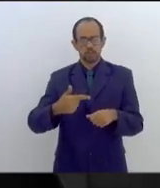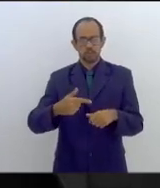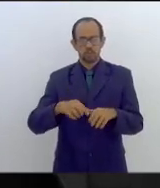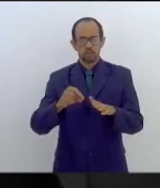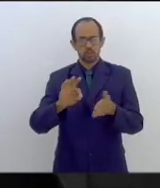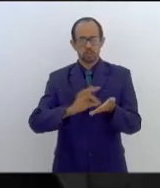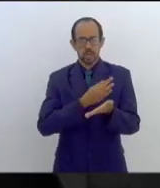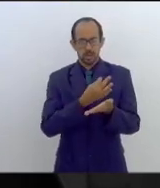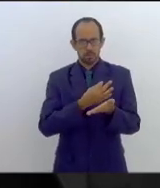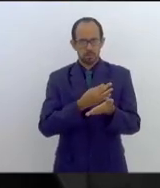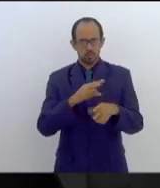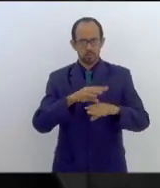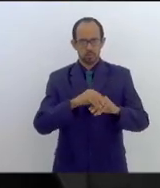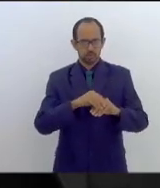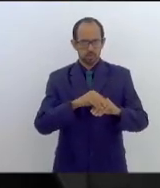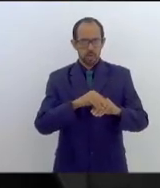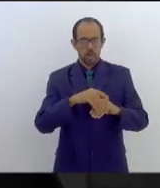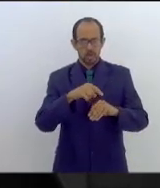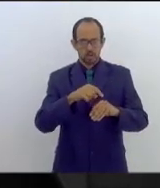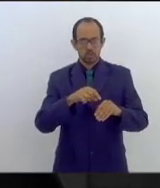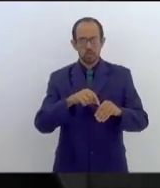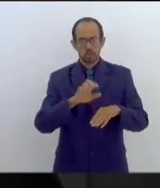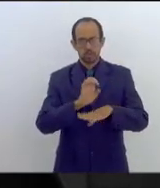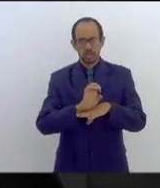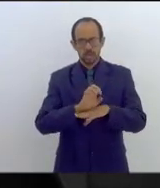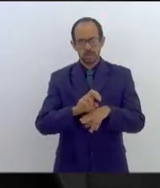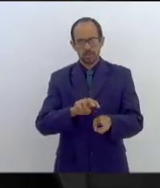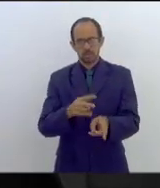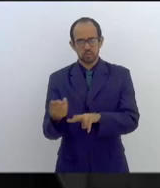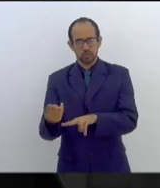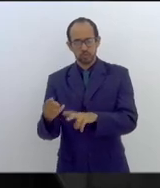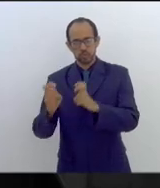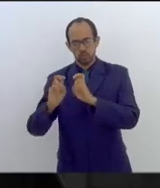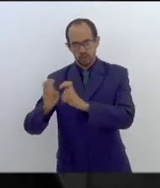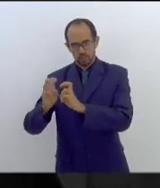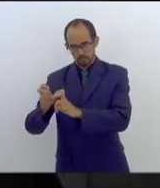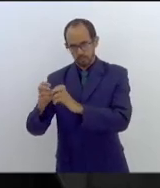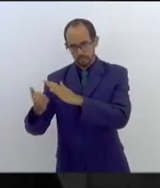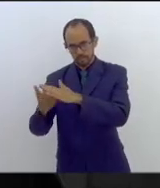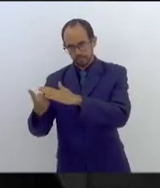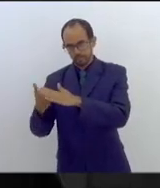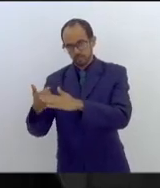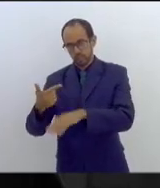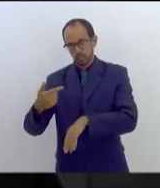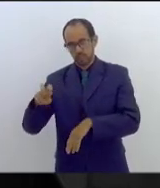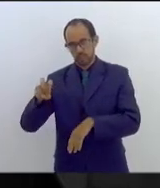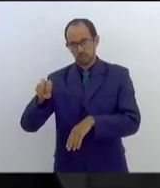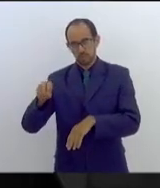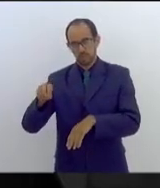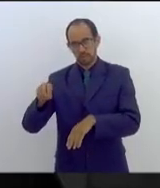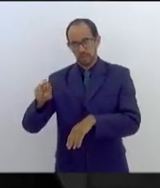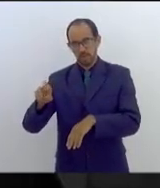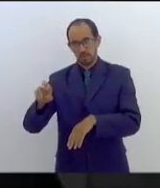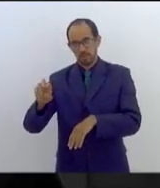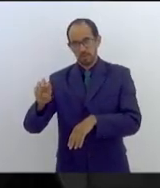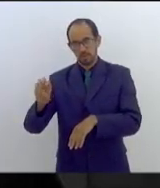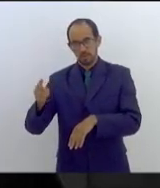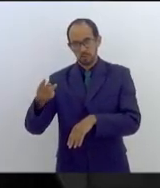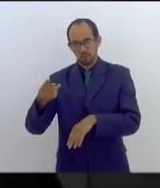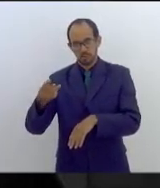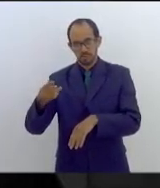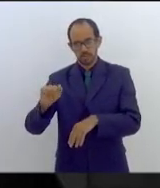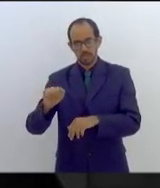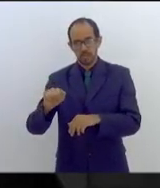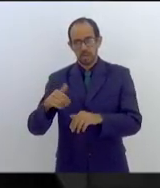concessionária Supervia, pelo qual o Estado transferiu algo em torno de R$250 milhões, até o final do ano, a nossa CPI dos trens já tinha terminado